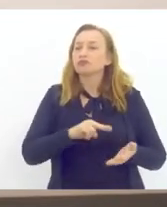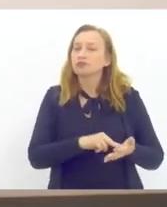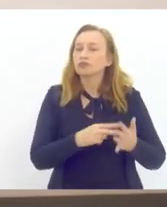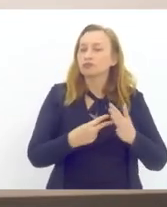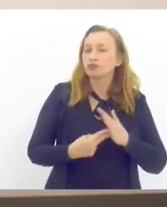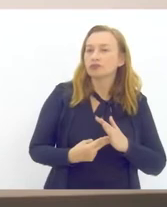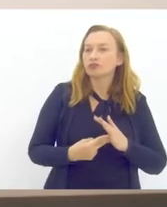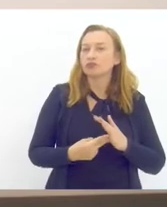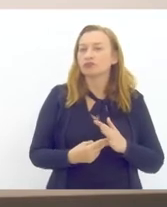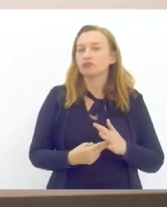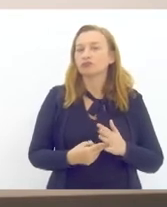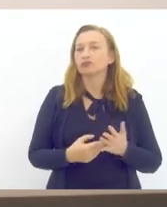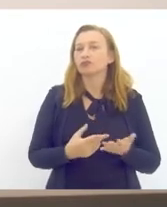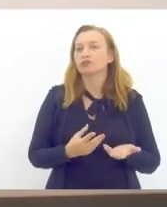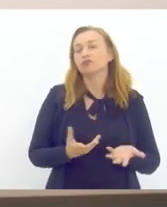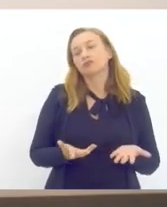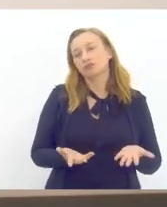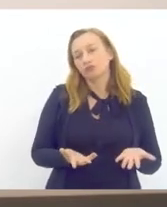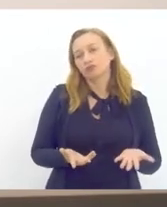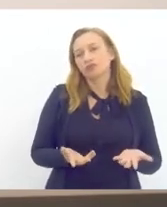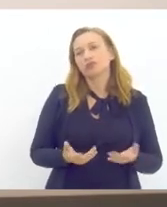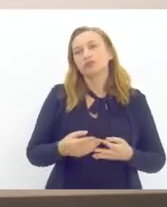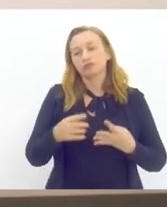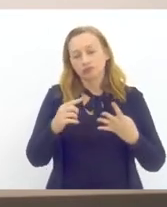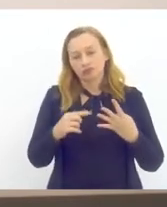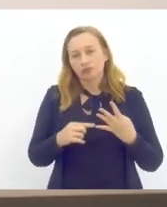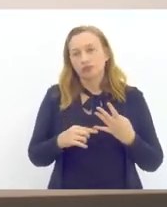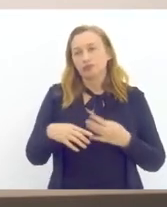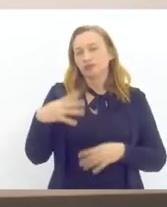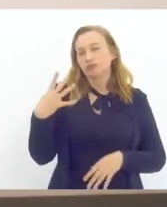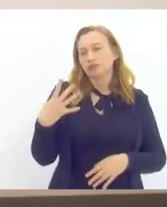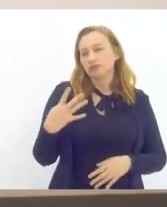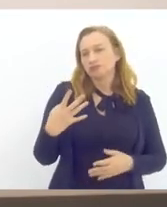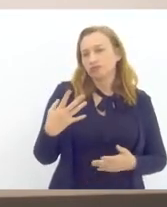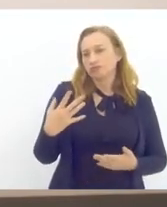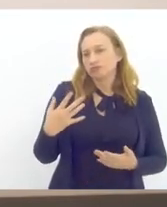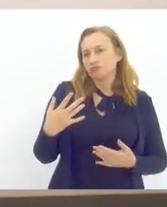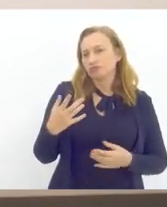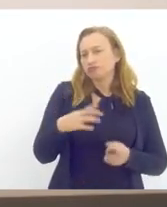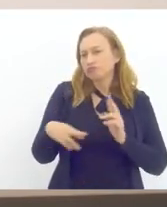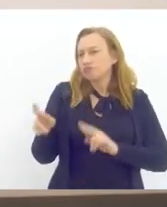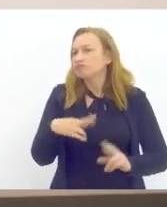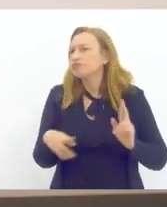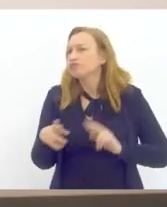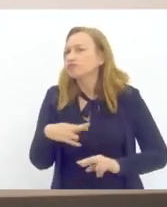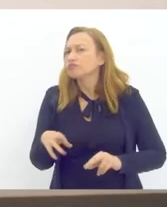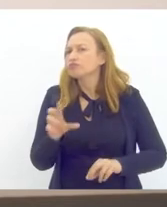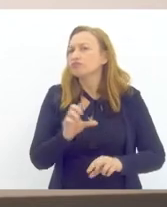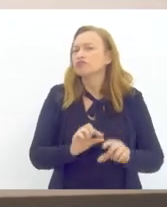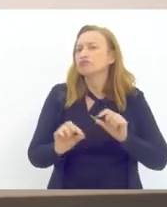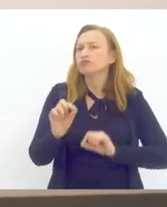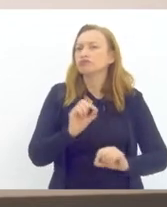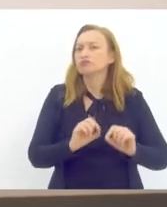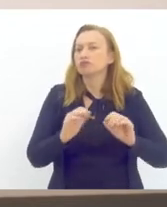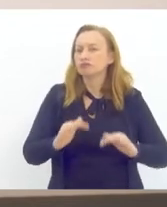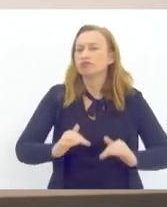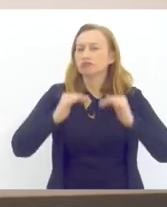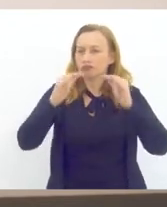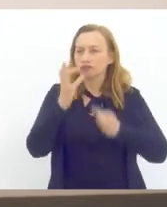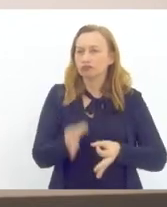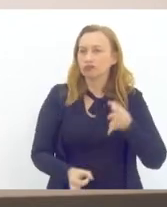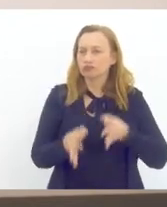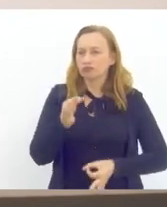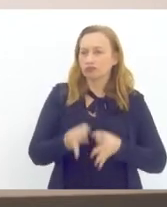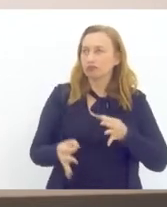propõem esses indicadores. E o quarto ponto é o ponto relacionado a decisão do Supremo Tribunal Federal em